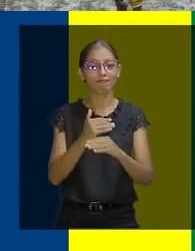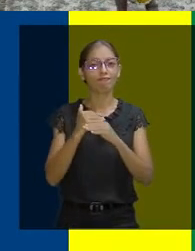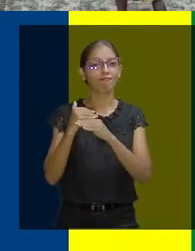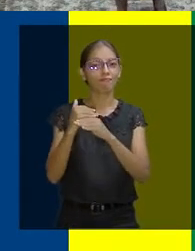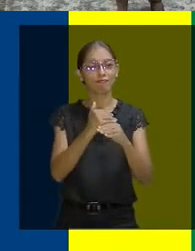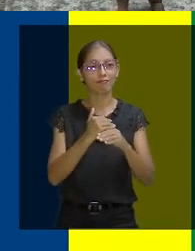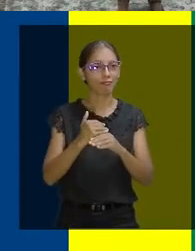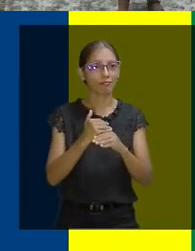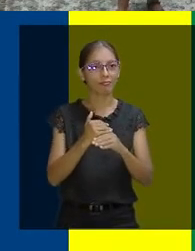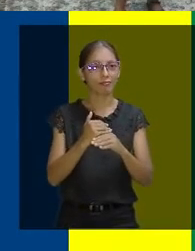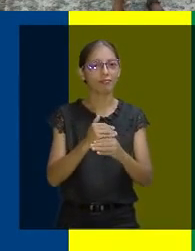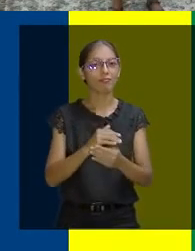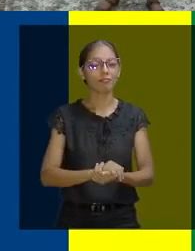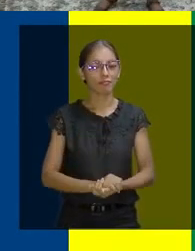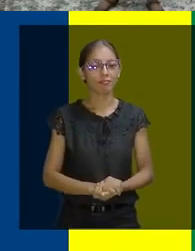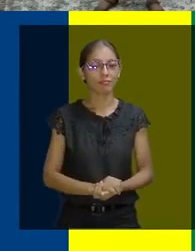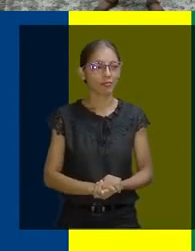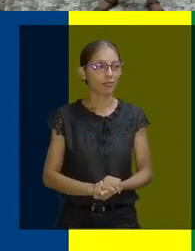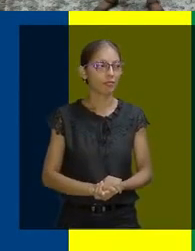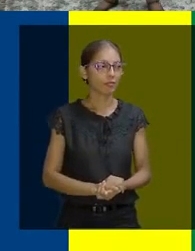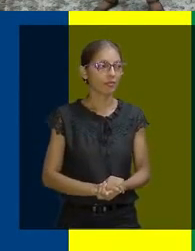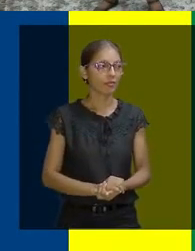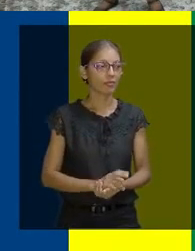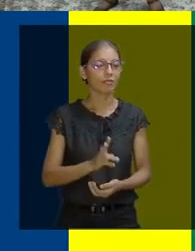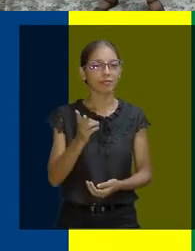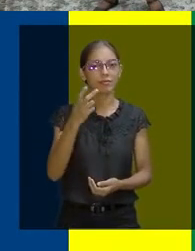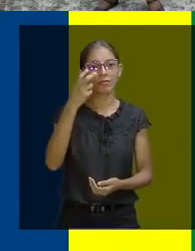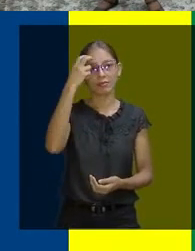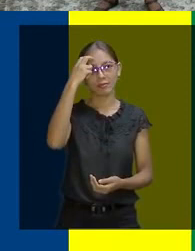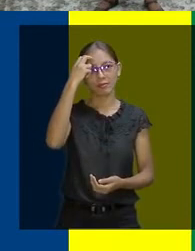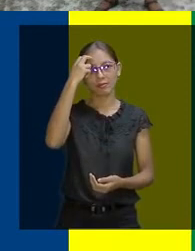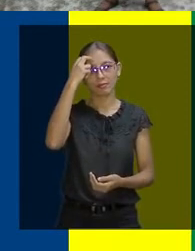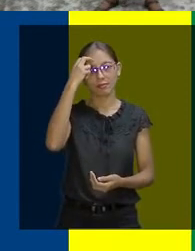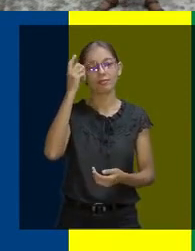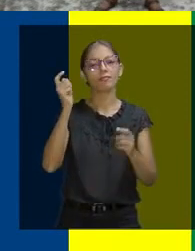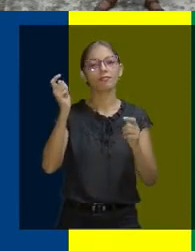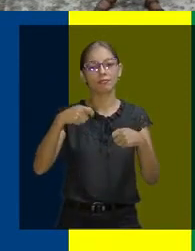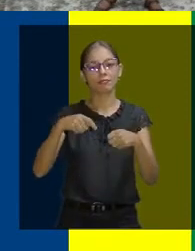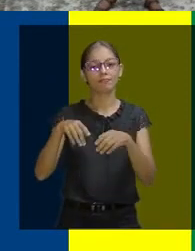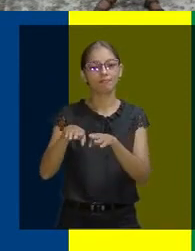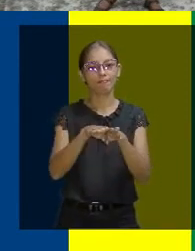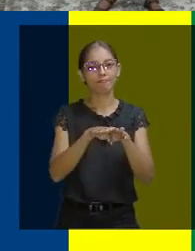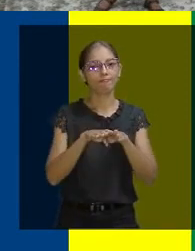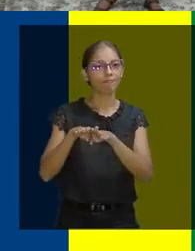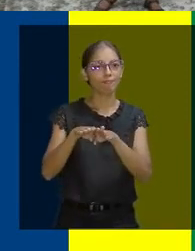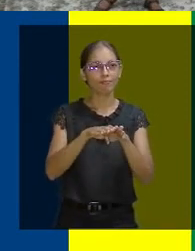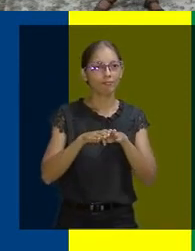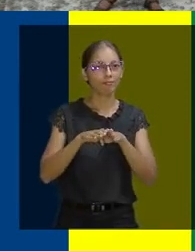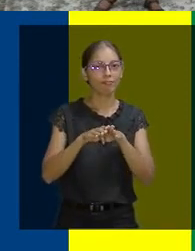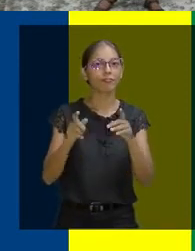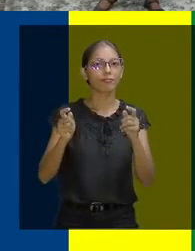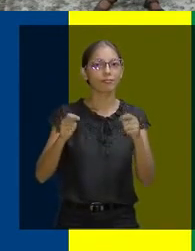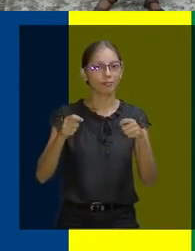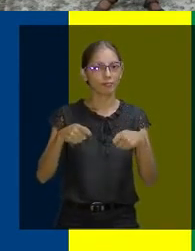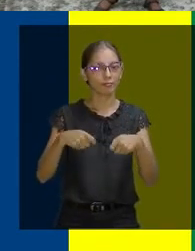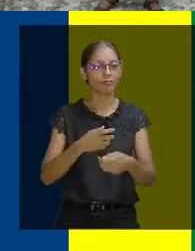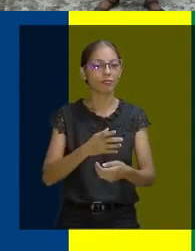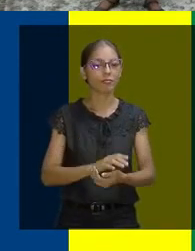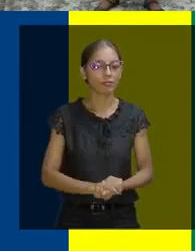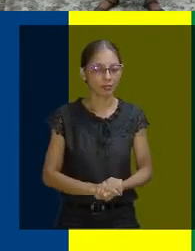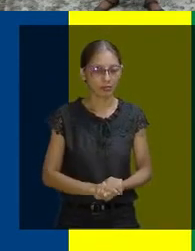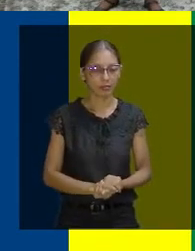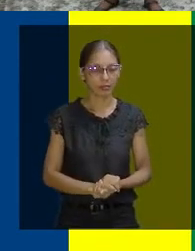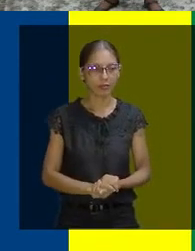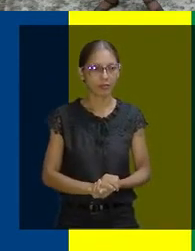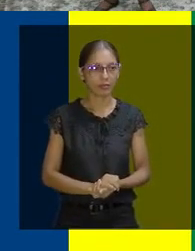homo sapiens, nós estamos no mesmo nível de desenvolvimento cognitivo. Nós não somos